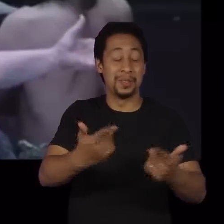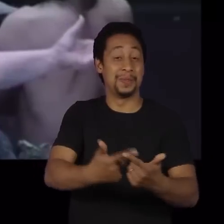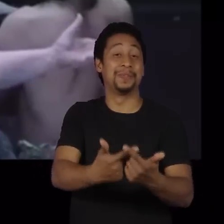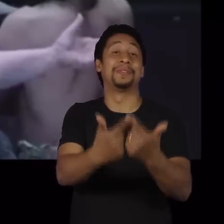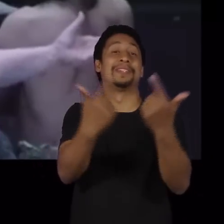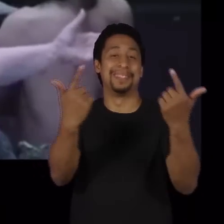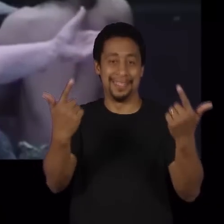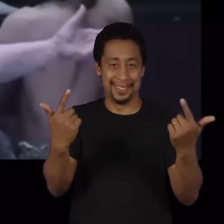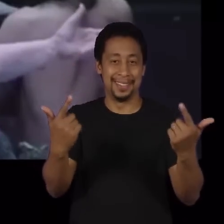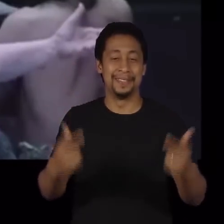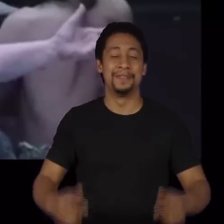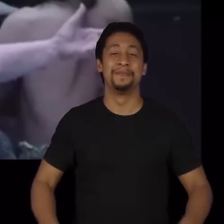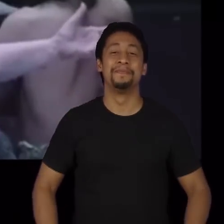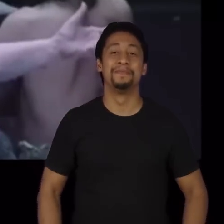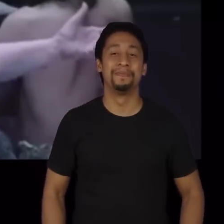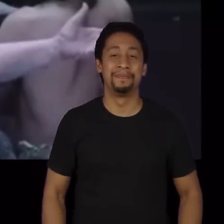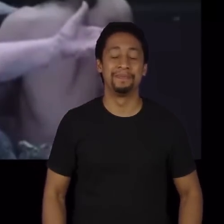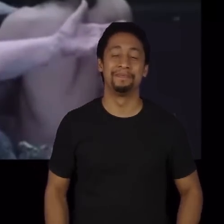sorte.